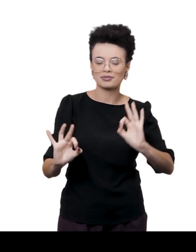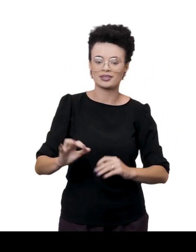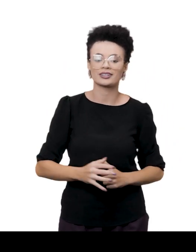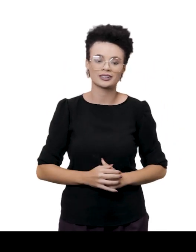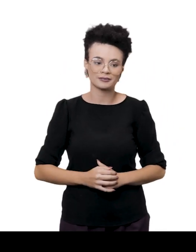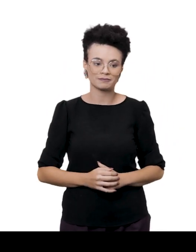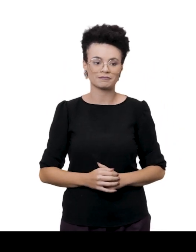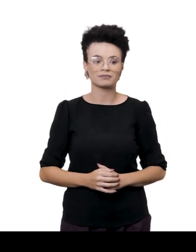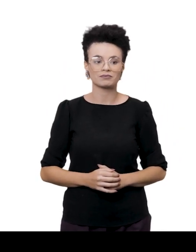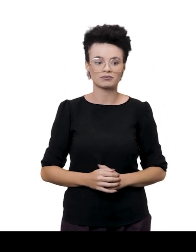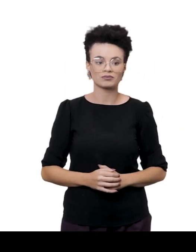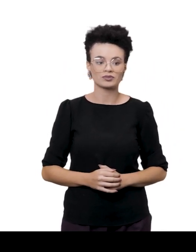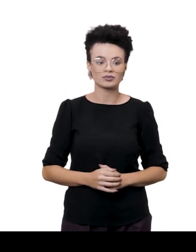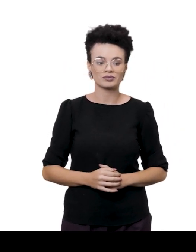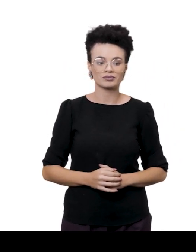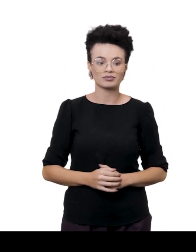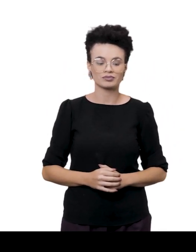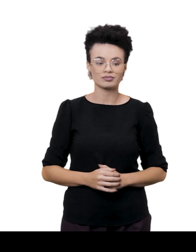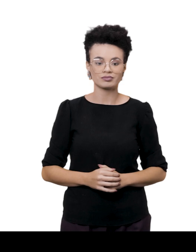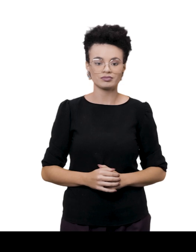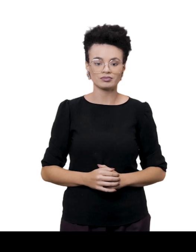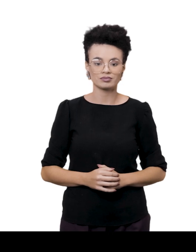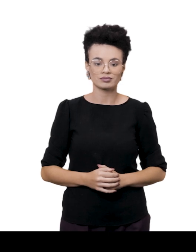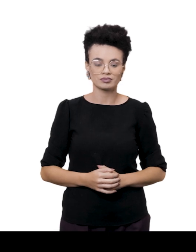suas criações.